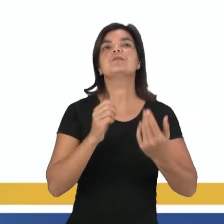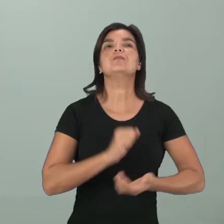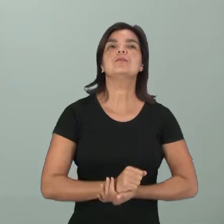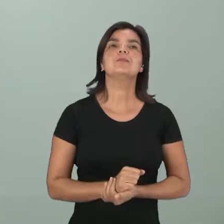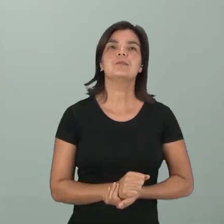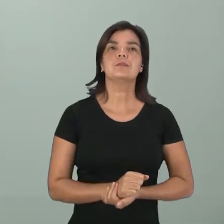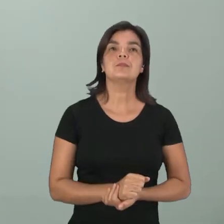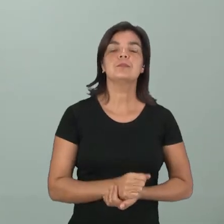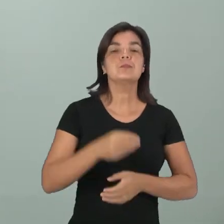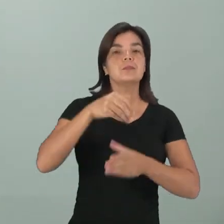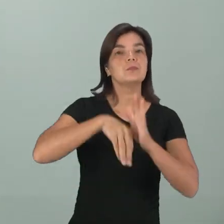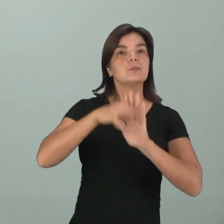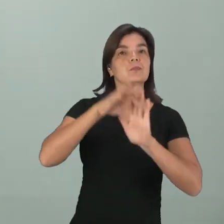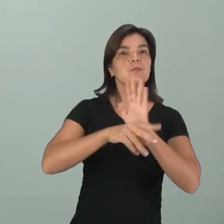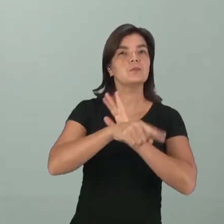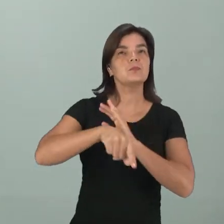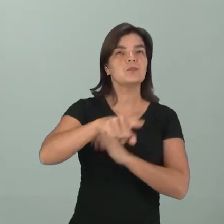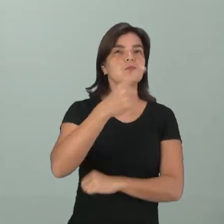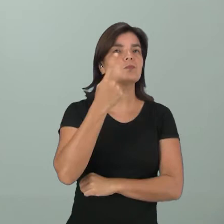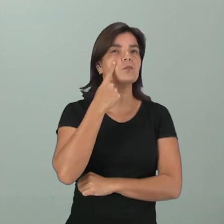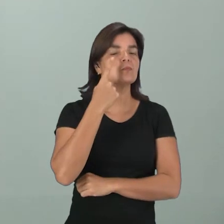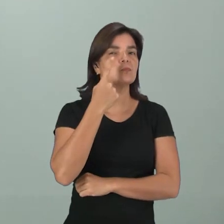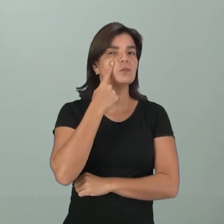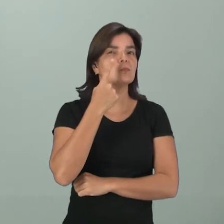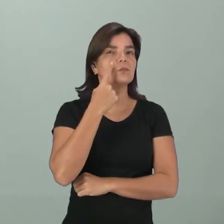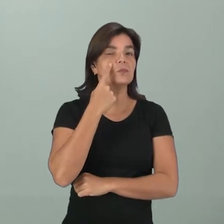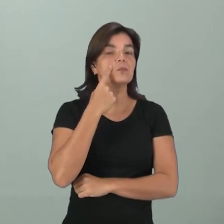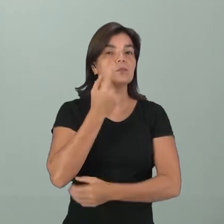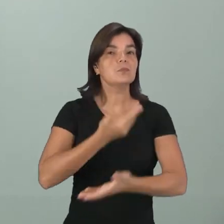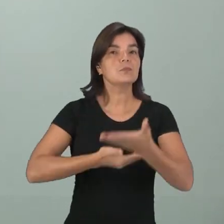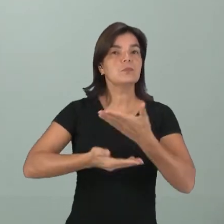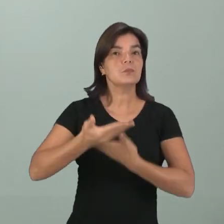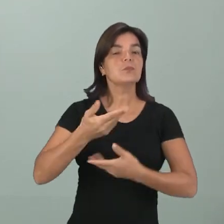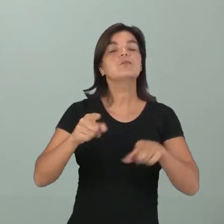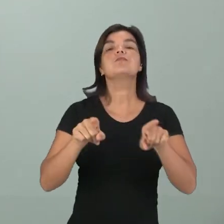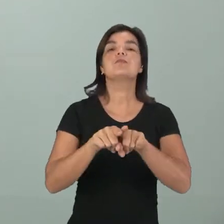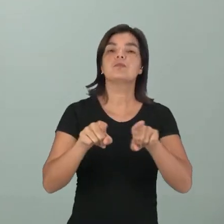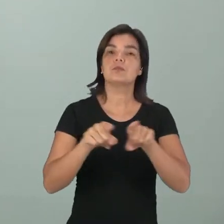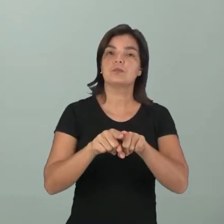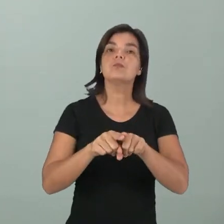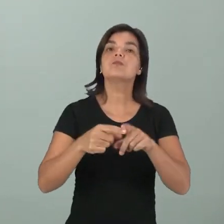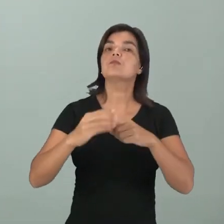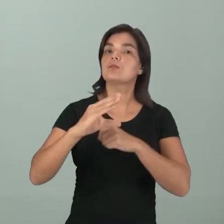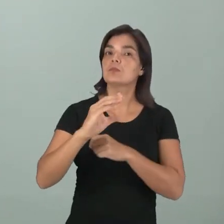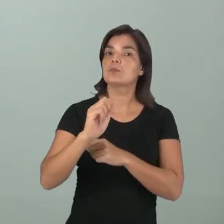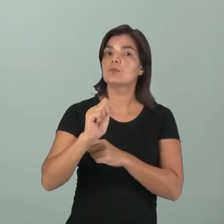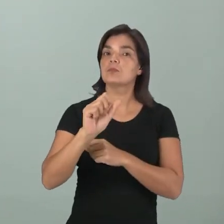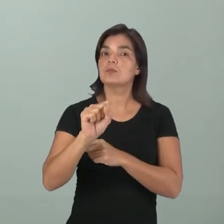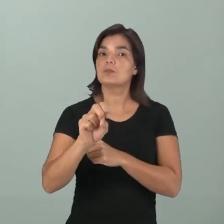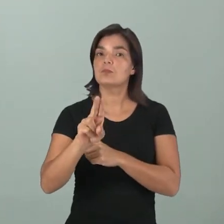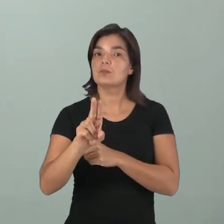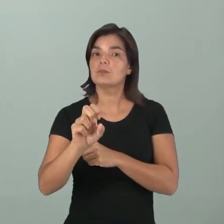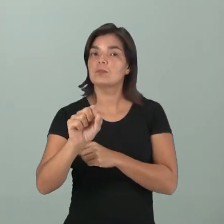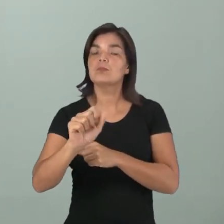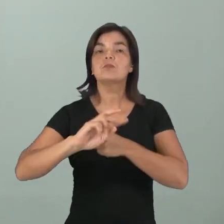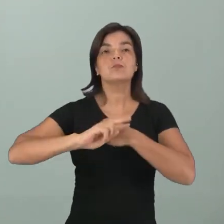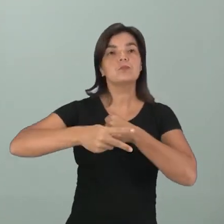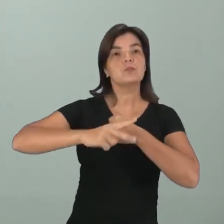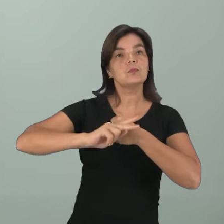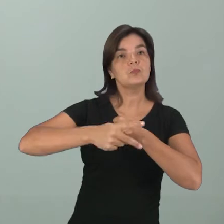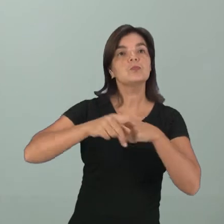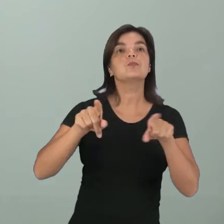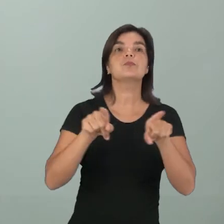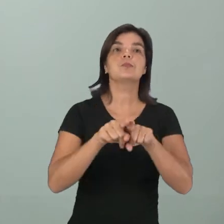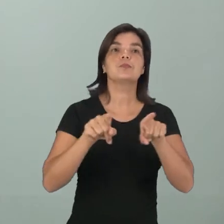dentro desse texto, espero que vocês já vão observando as relações de causa e consequência. O que um motivo vai levar